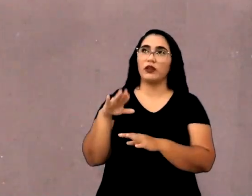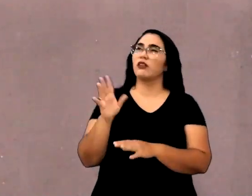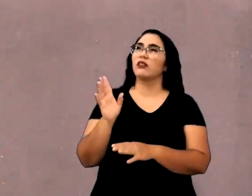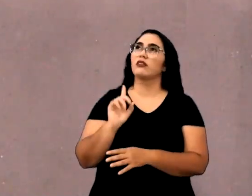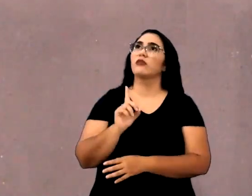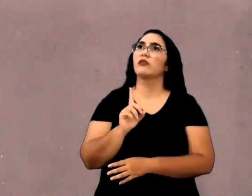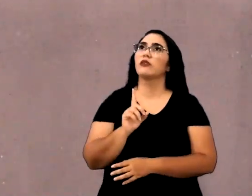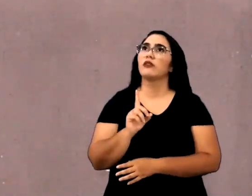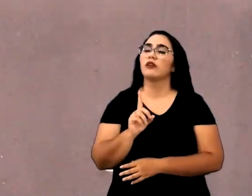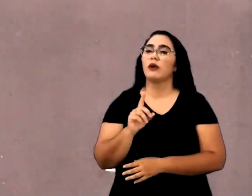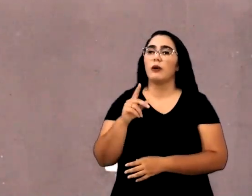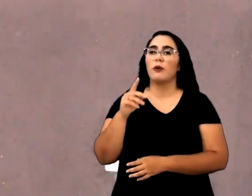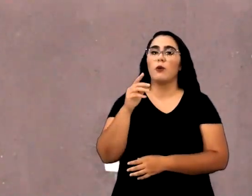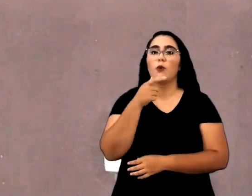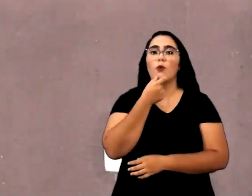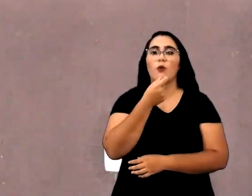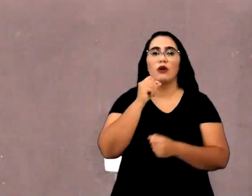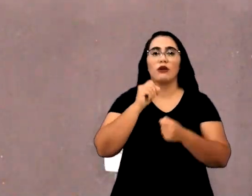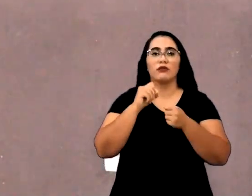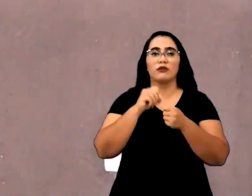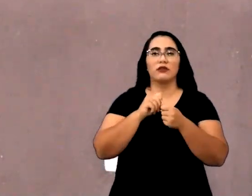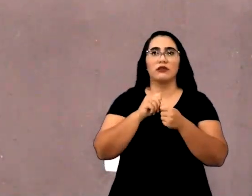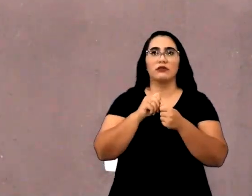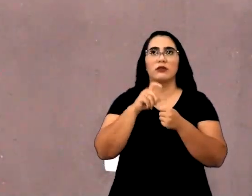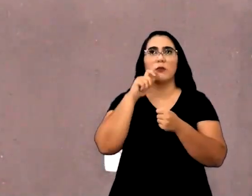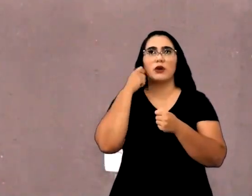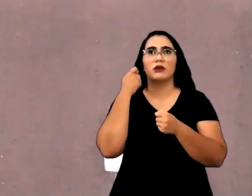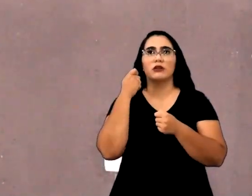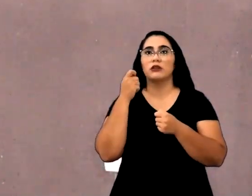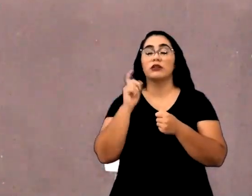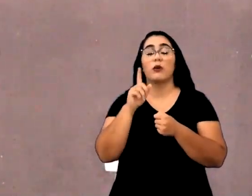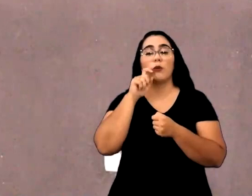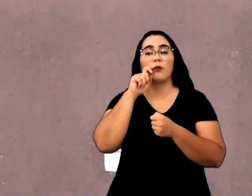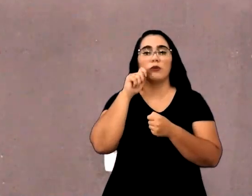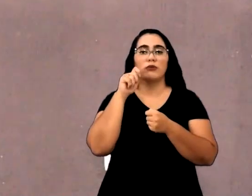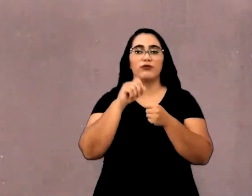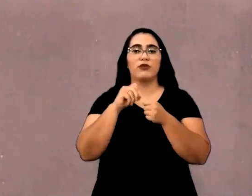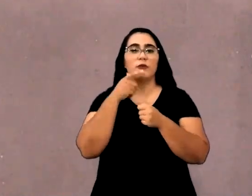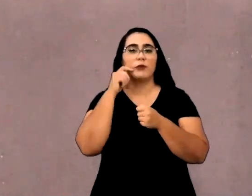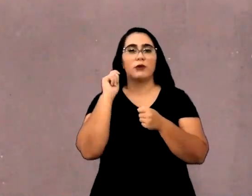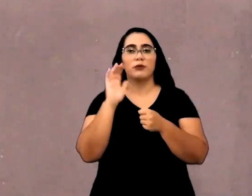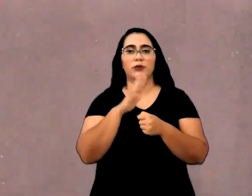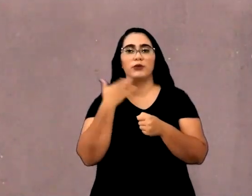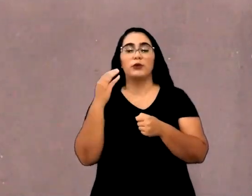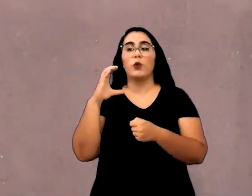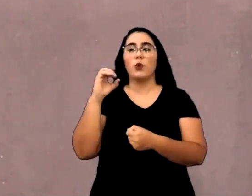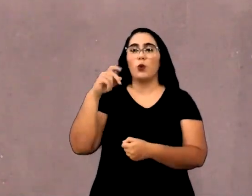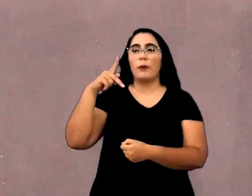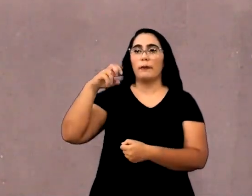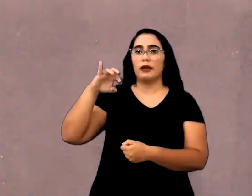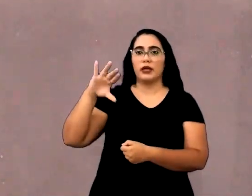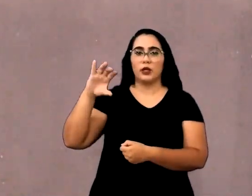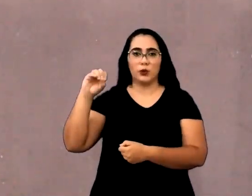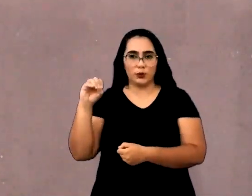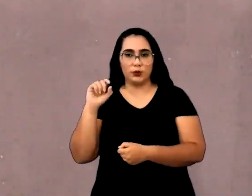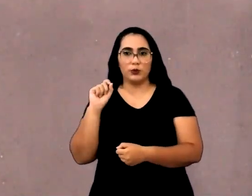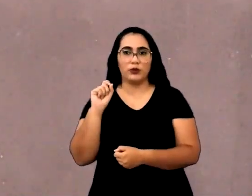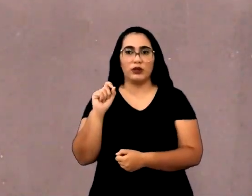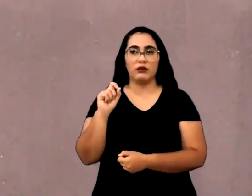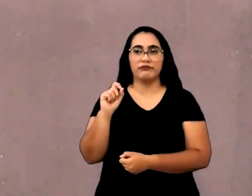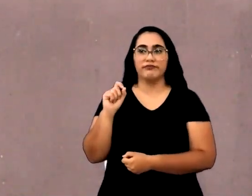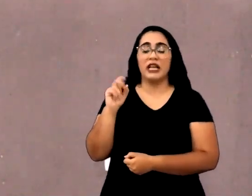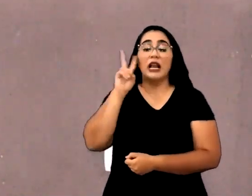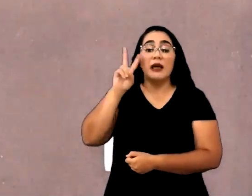Copeiro não, o padeiro, né? Não, o copeiro mesmo. O padeiro foi que foi morto. O copeiro. E o